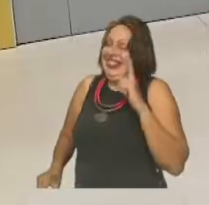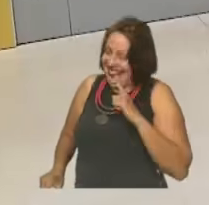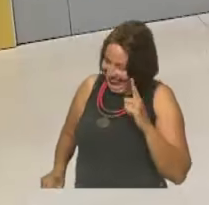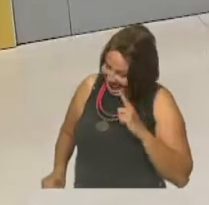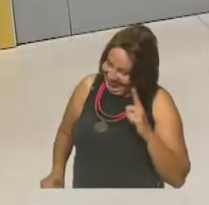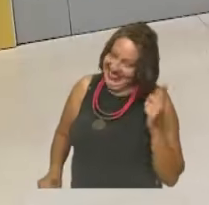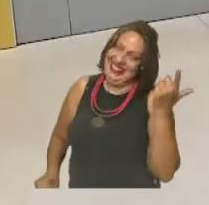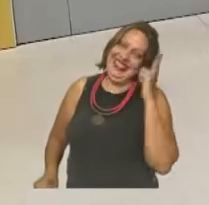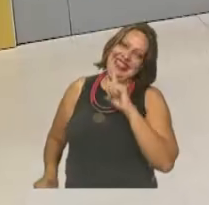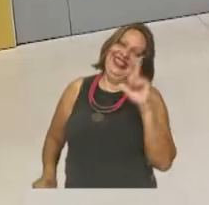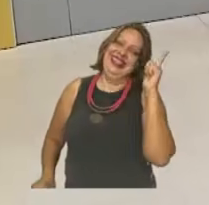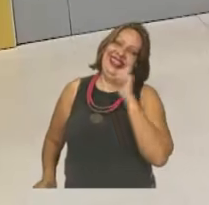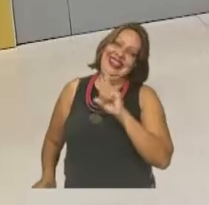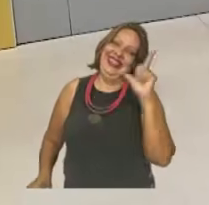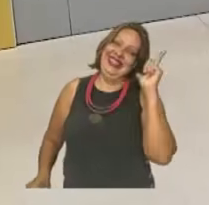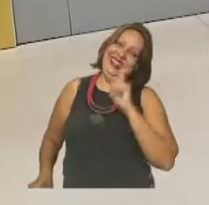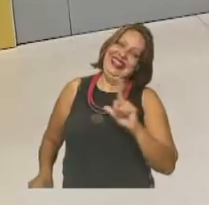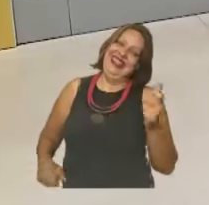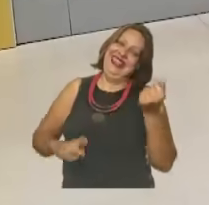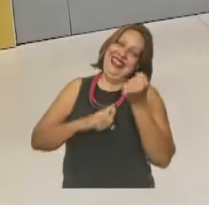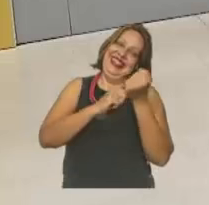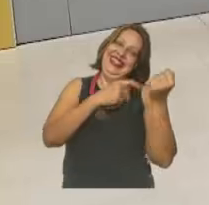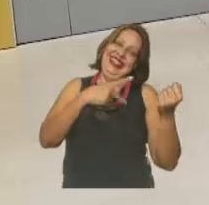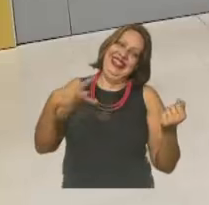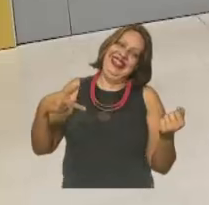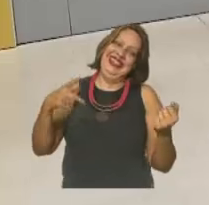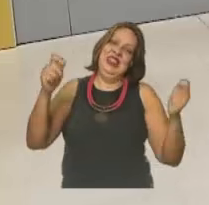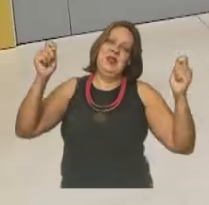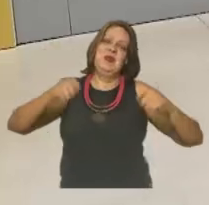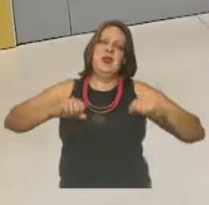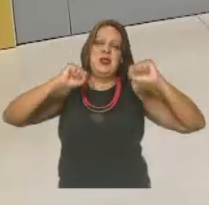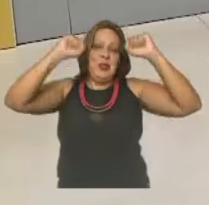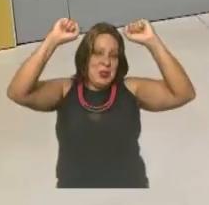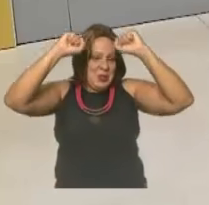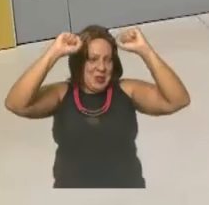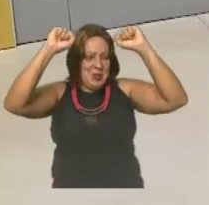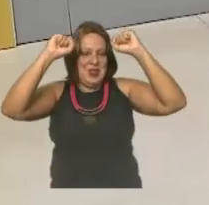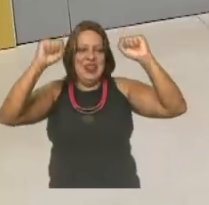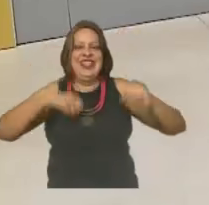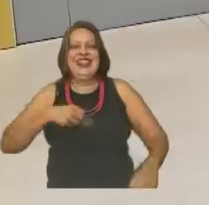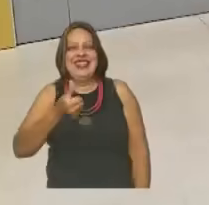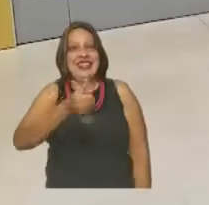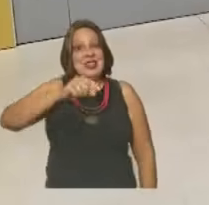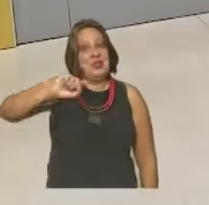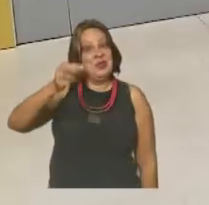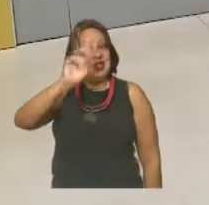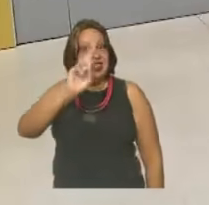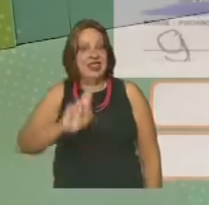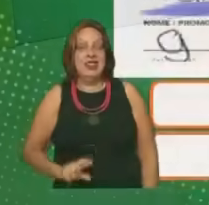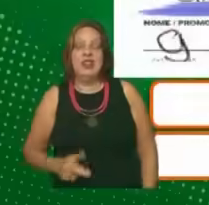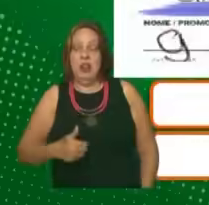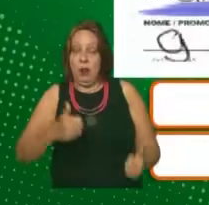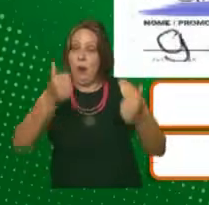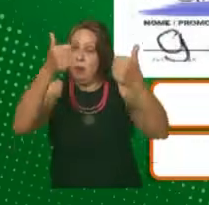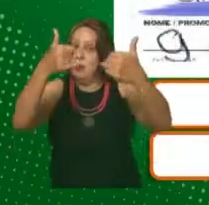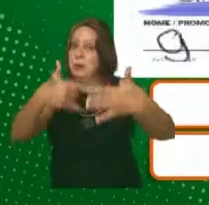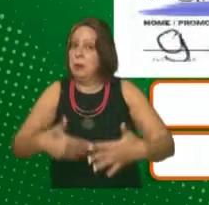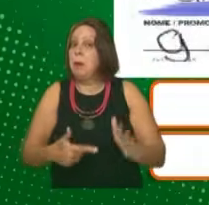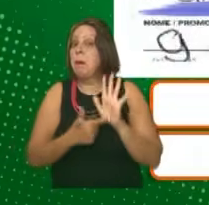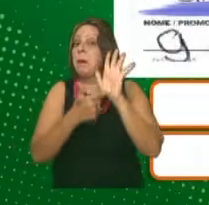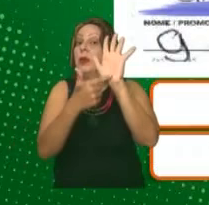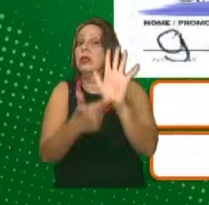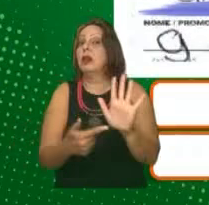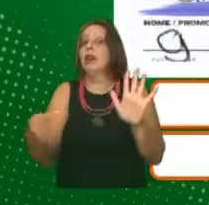que tem contemplado, Caju Cap pode comemorar 6 mil reais. Vou contar agora